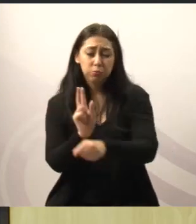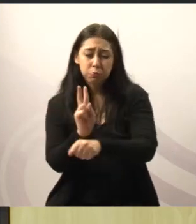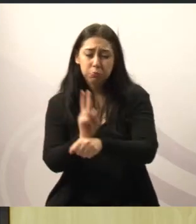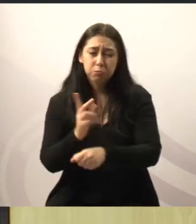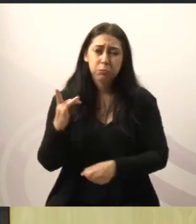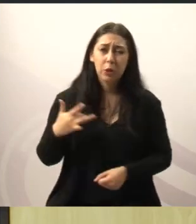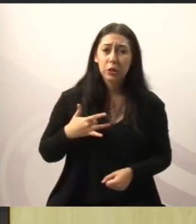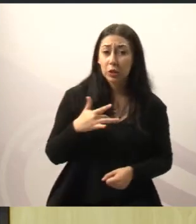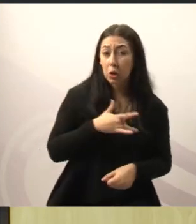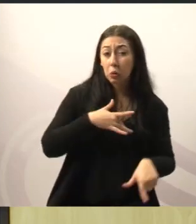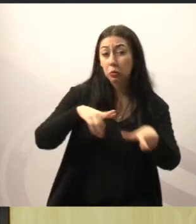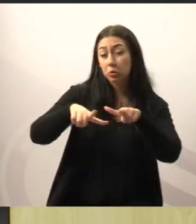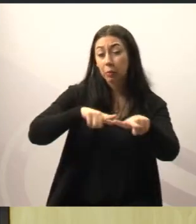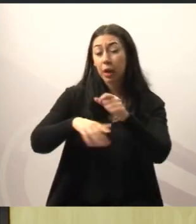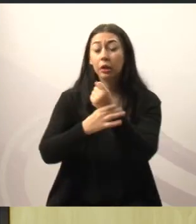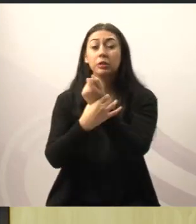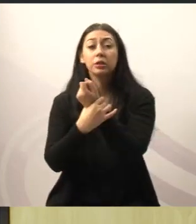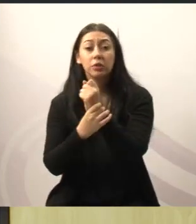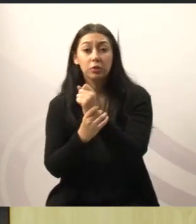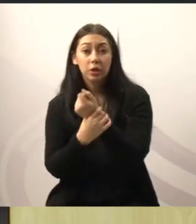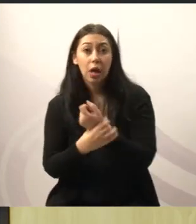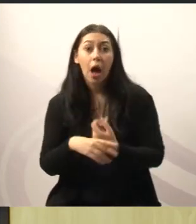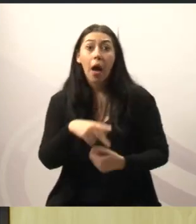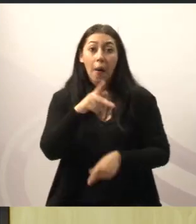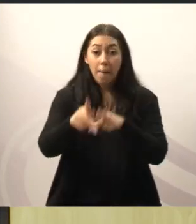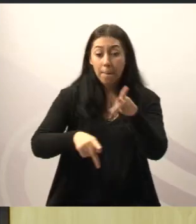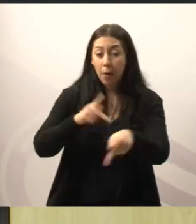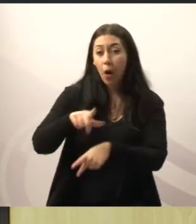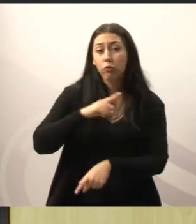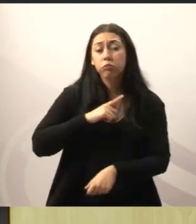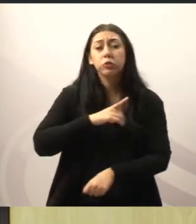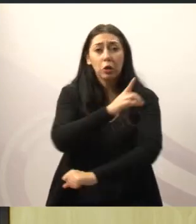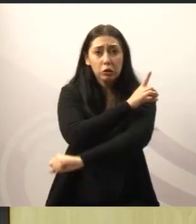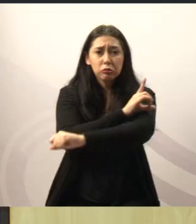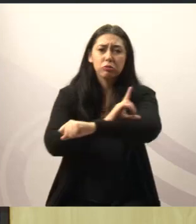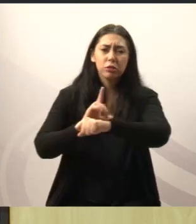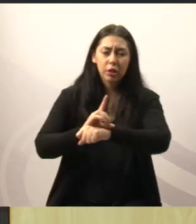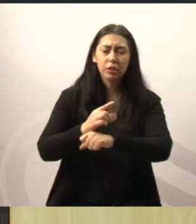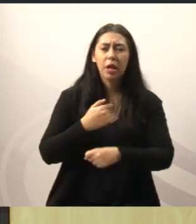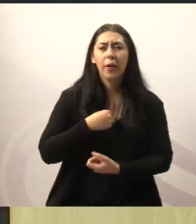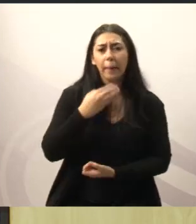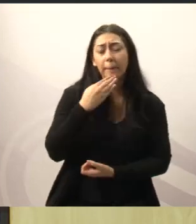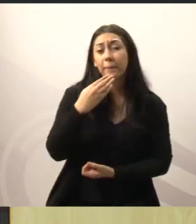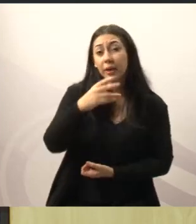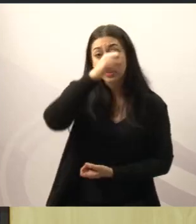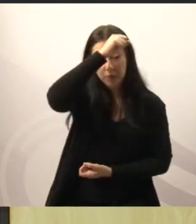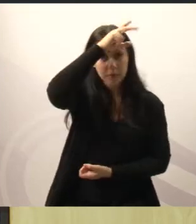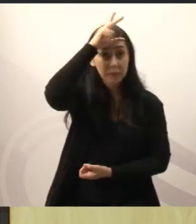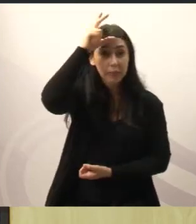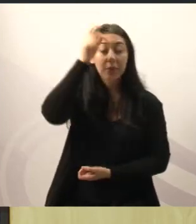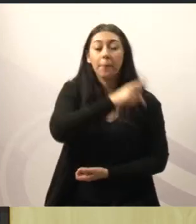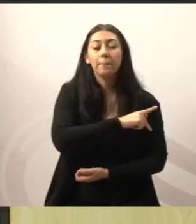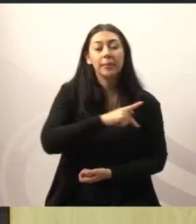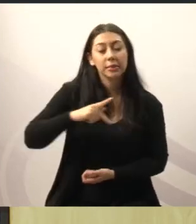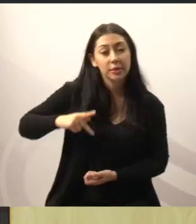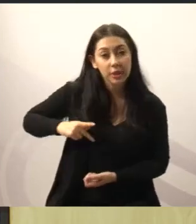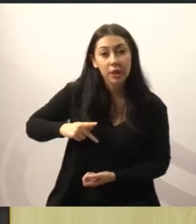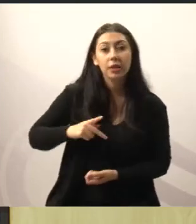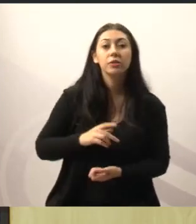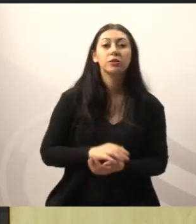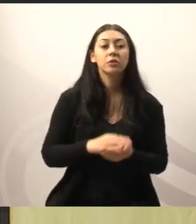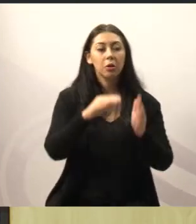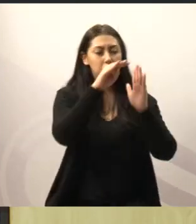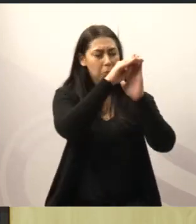trabalho, que adere o mínimo para a dignidade e satisfação da família. Requeremos ao excelentíssimo senhor presidente desta Casa, ouvido e aprovado pela Igreja de